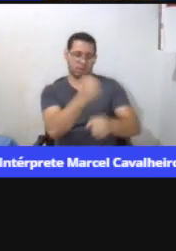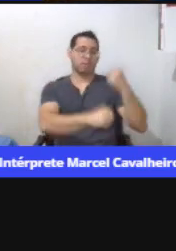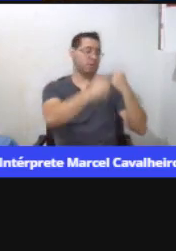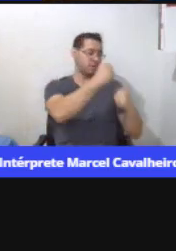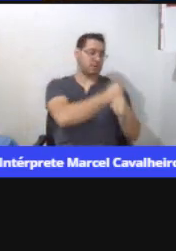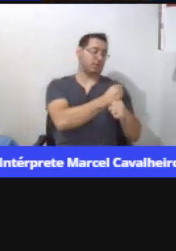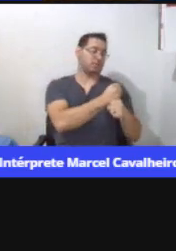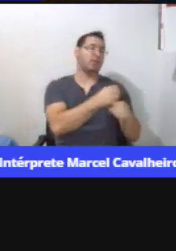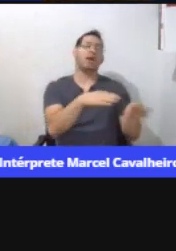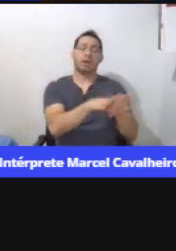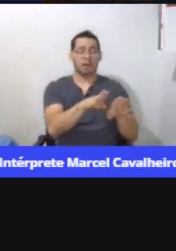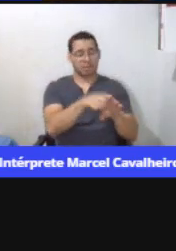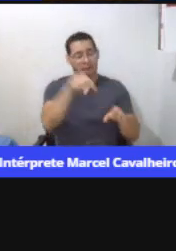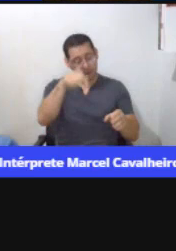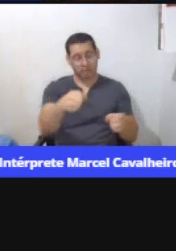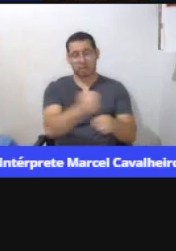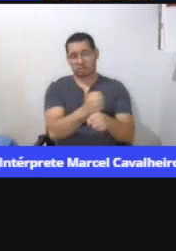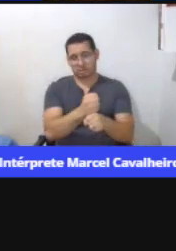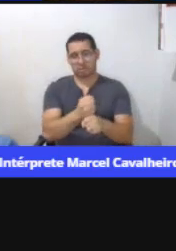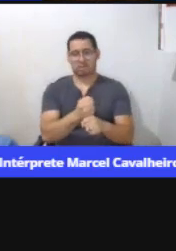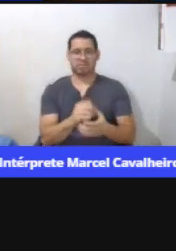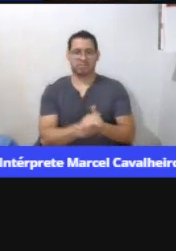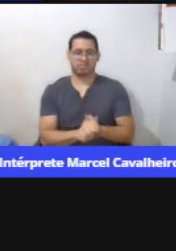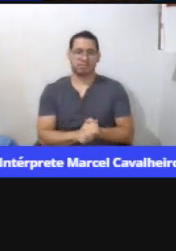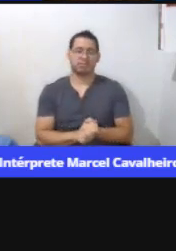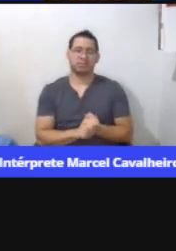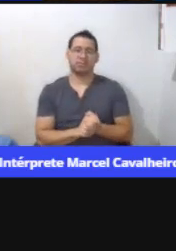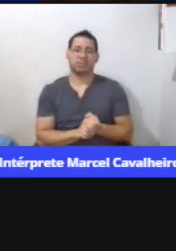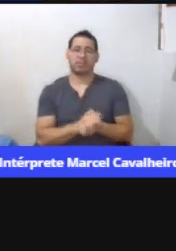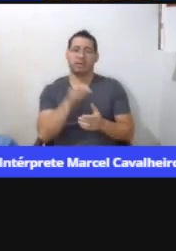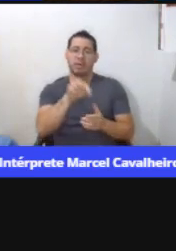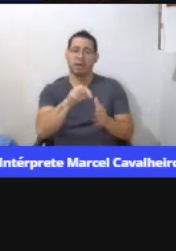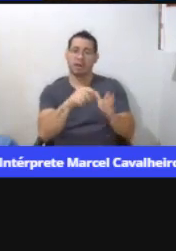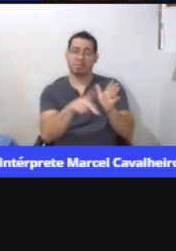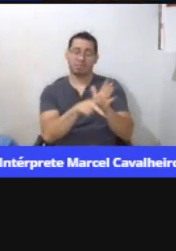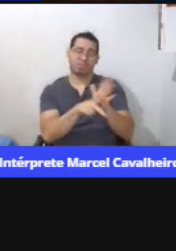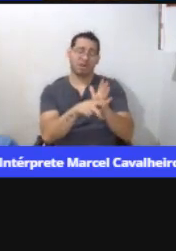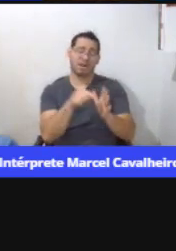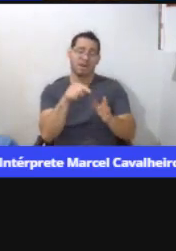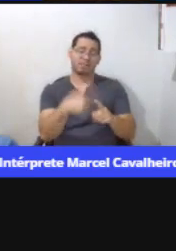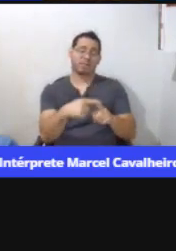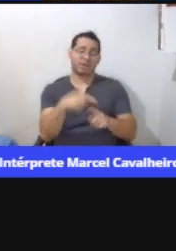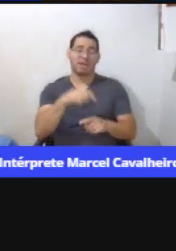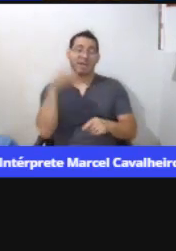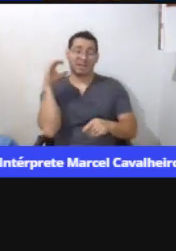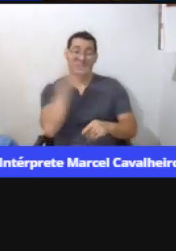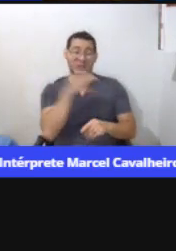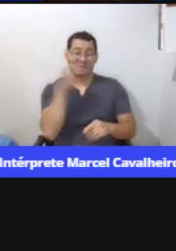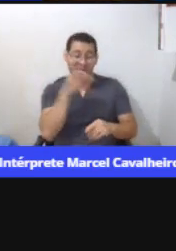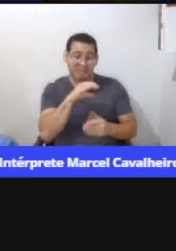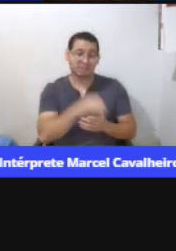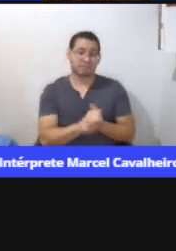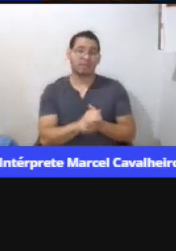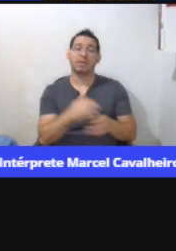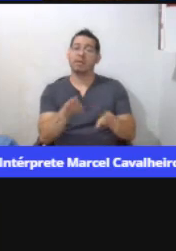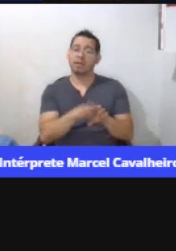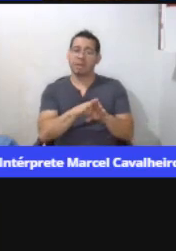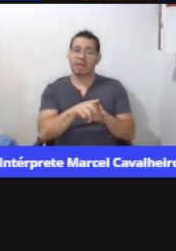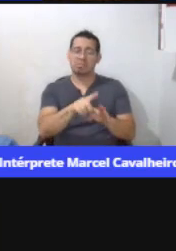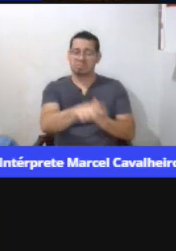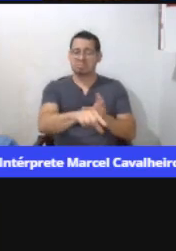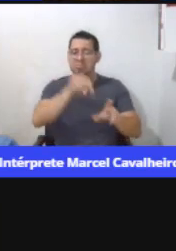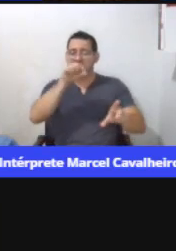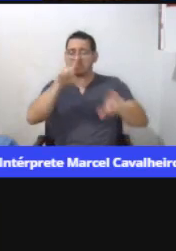ano vigente, 2021. Ele é de caráter emergencial e opcional para esse ano